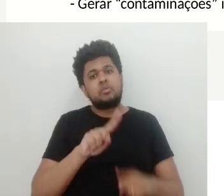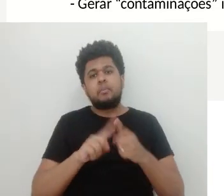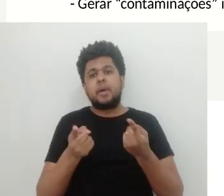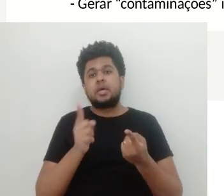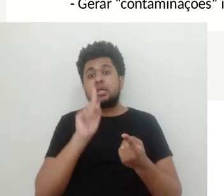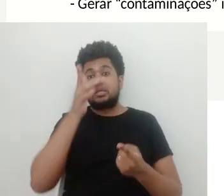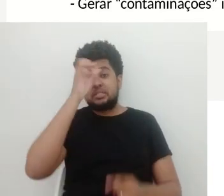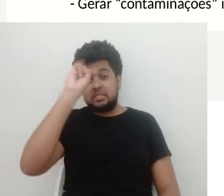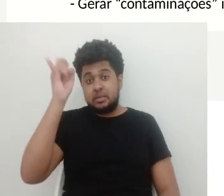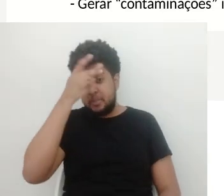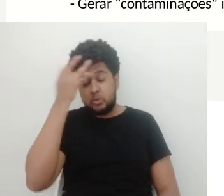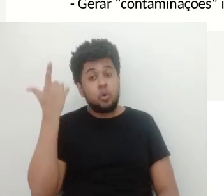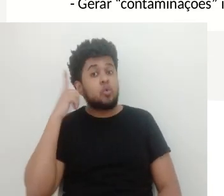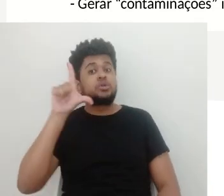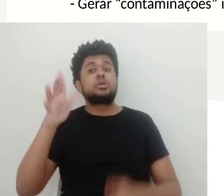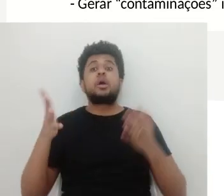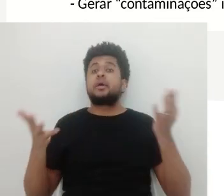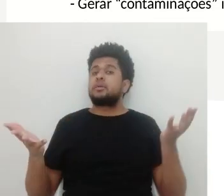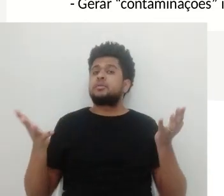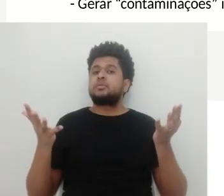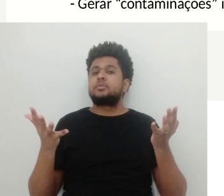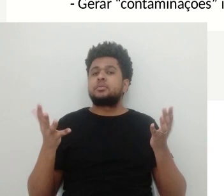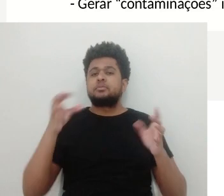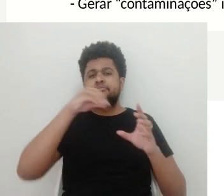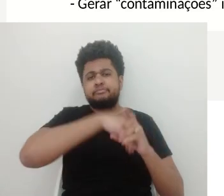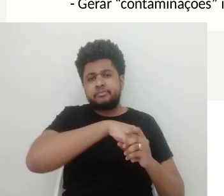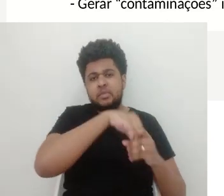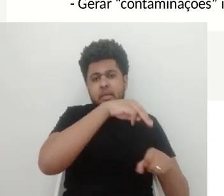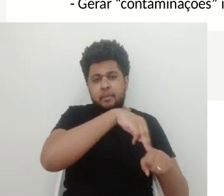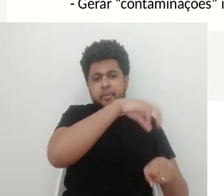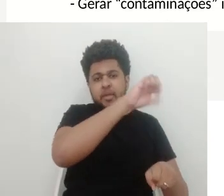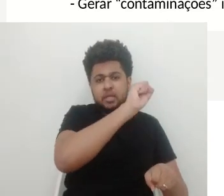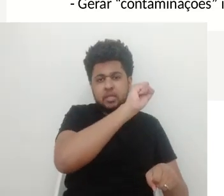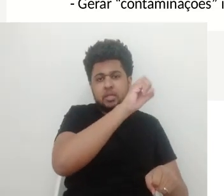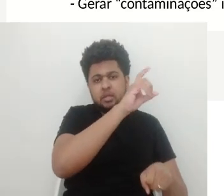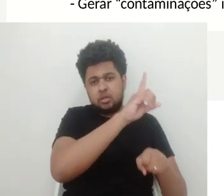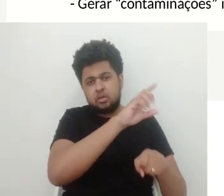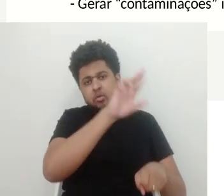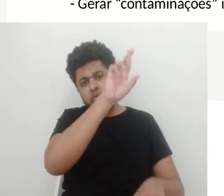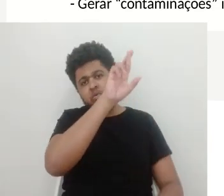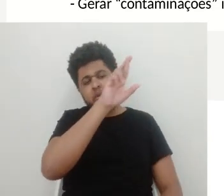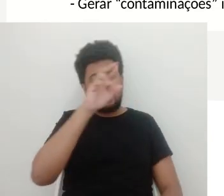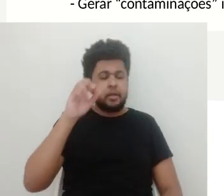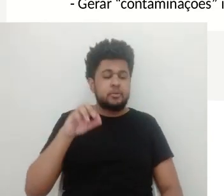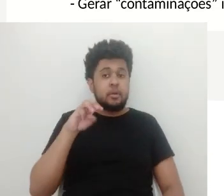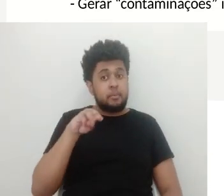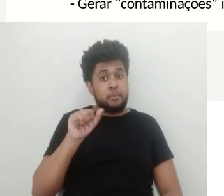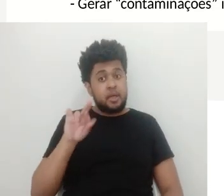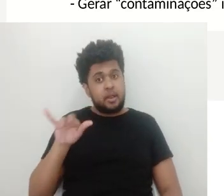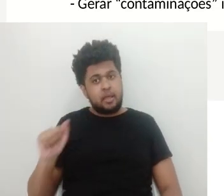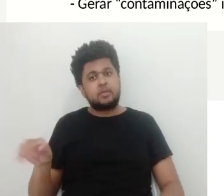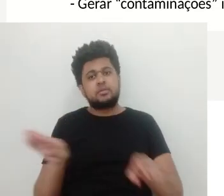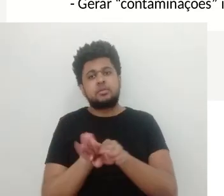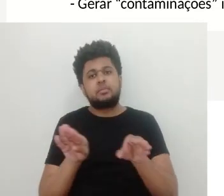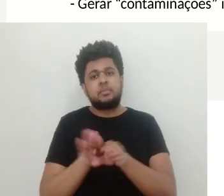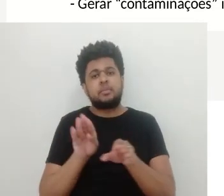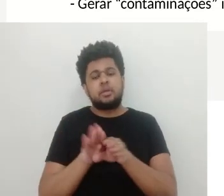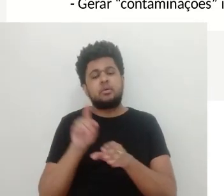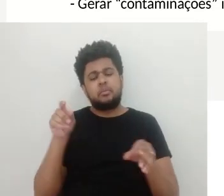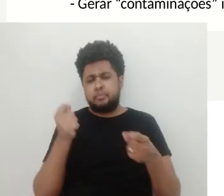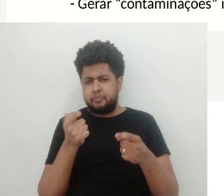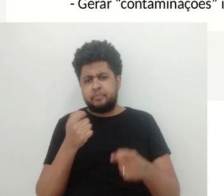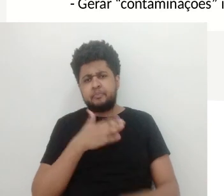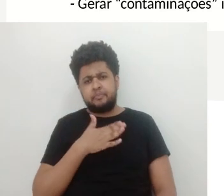foi interdisciplinar, sair de uma formação interdisciplinar, cair num curso disciplinar e tentar um pouco